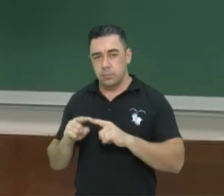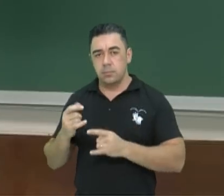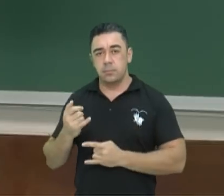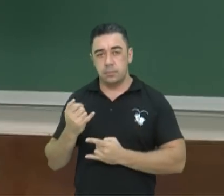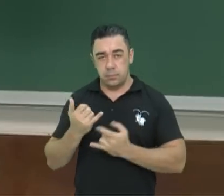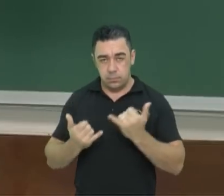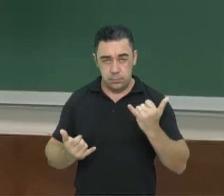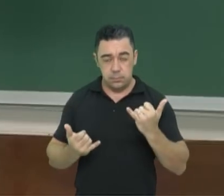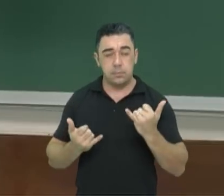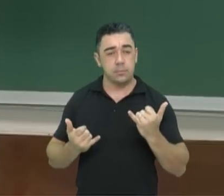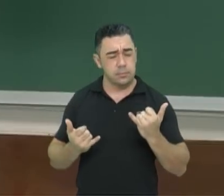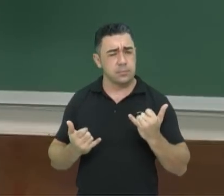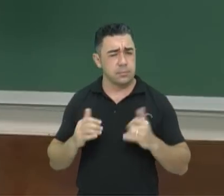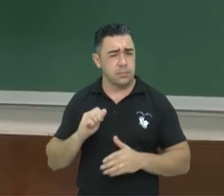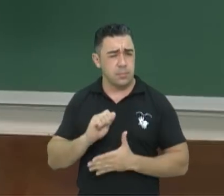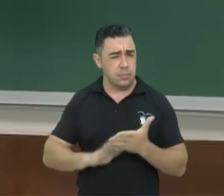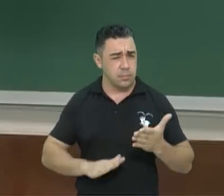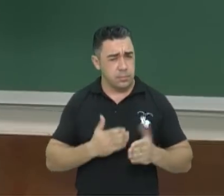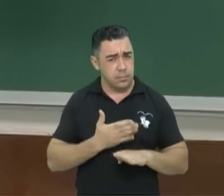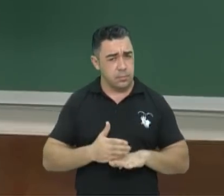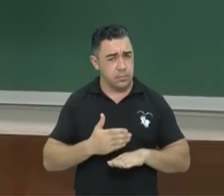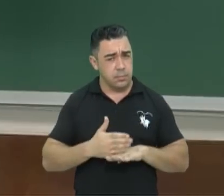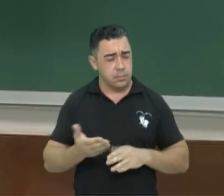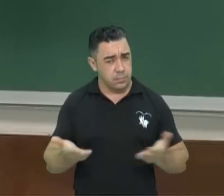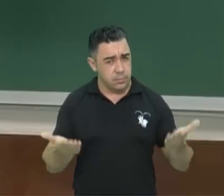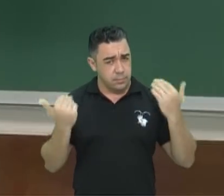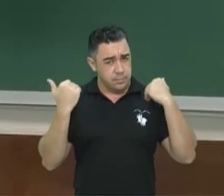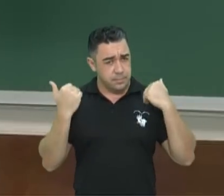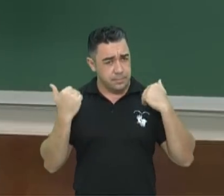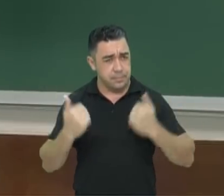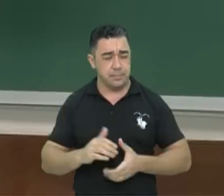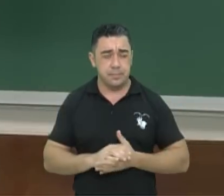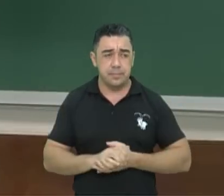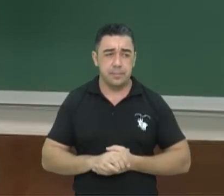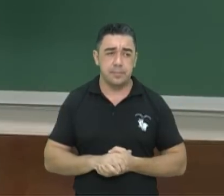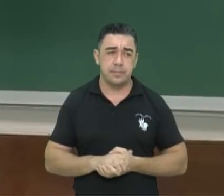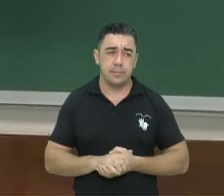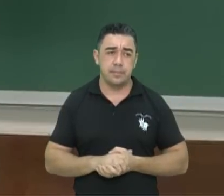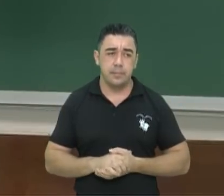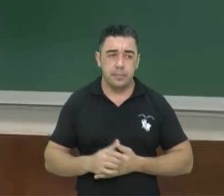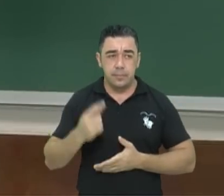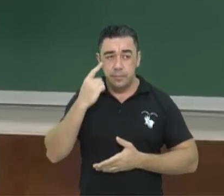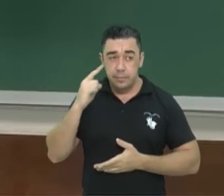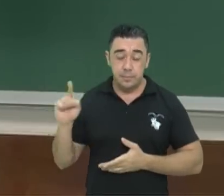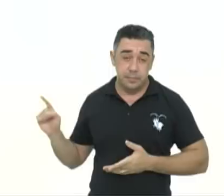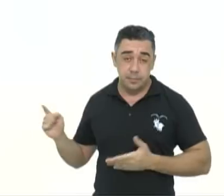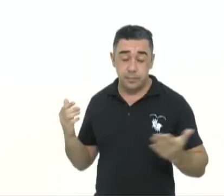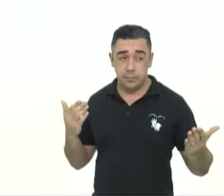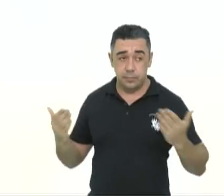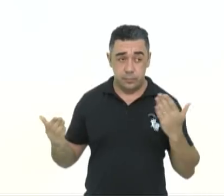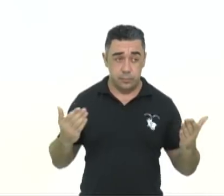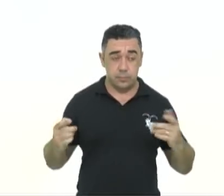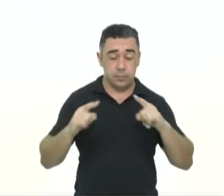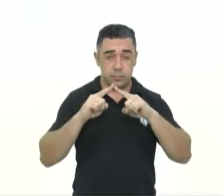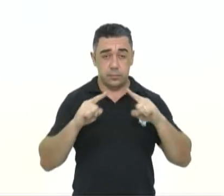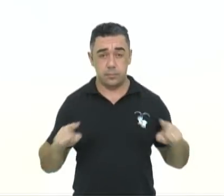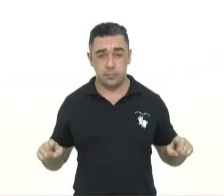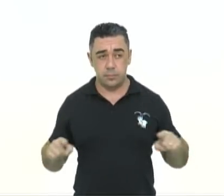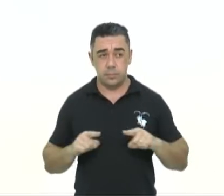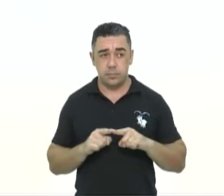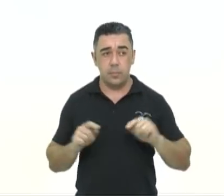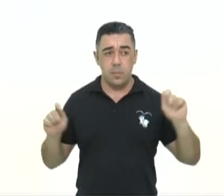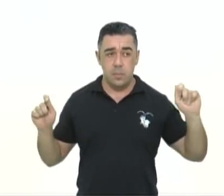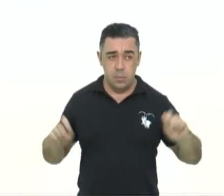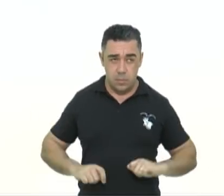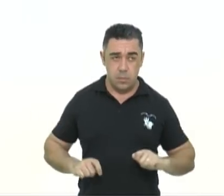semelhantes, com mais exercícios práticos. Vamos lá? Então, veja lá. Comparação entre triângulos que